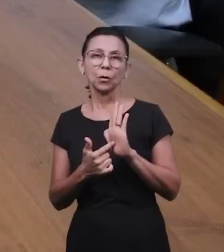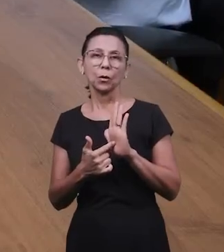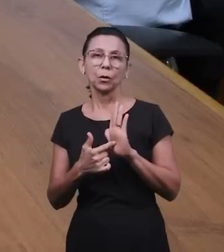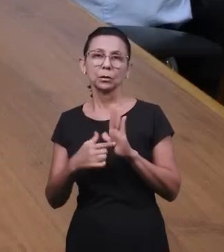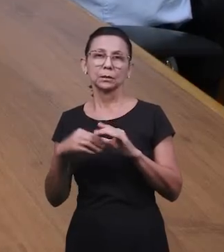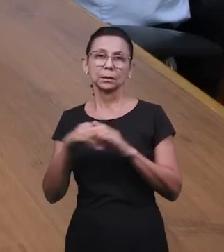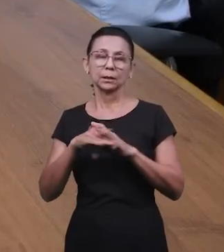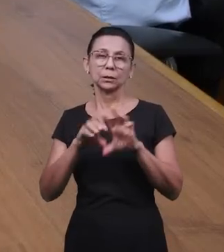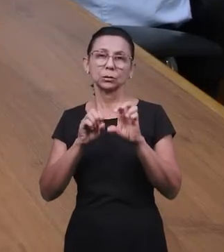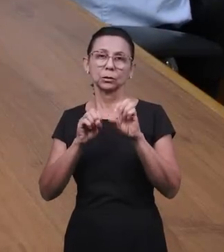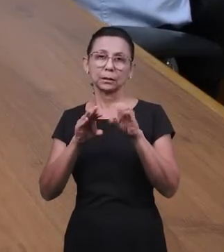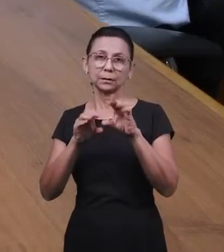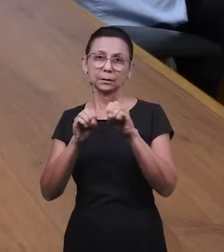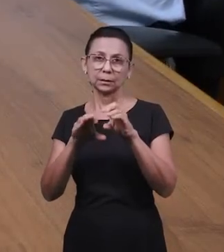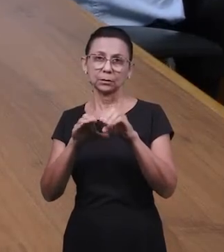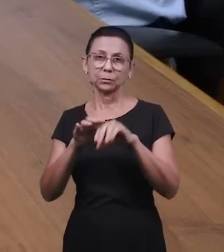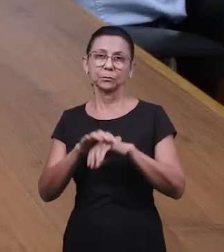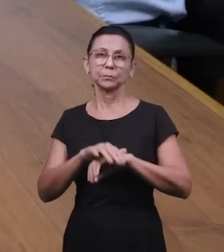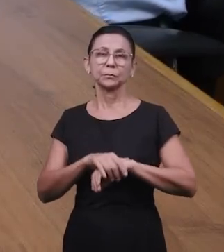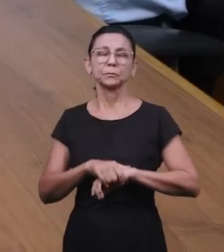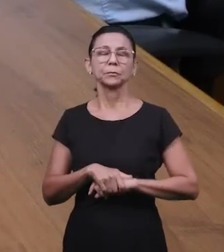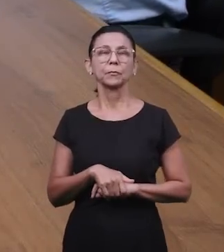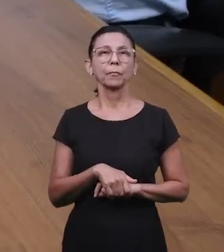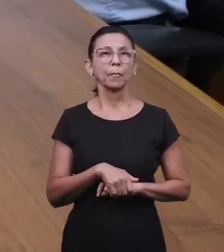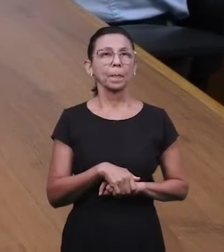como ensinamento dessa experiência de comunhão?